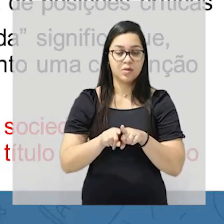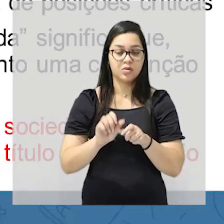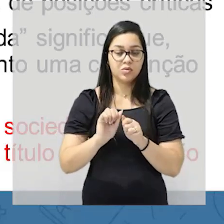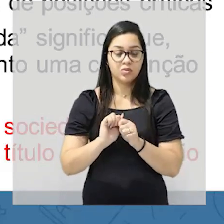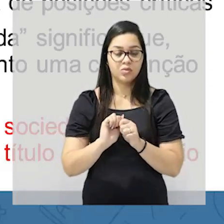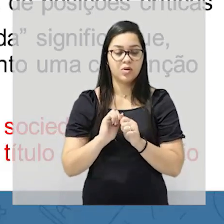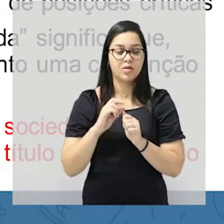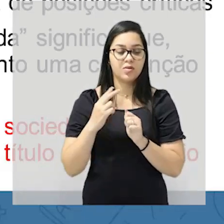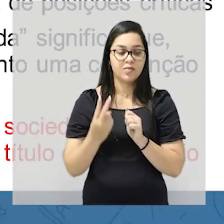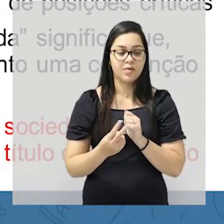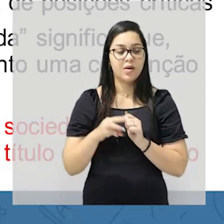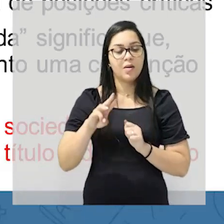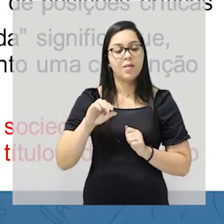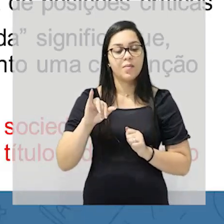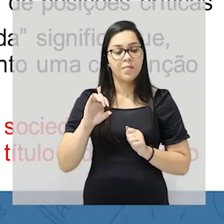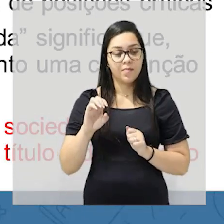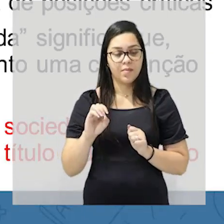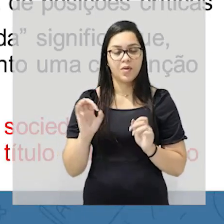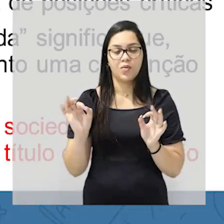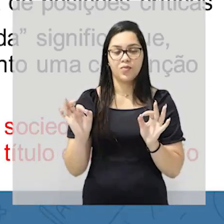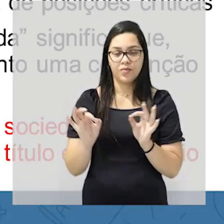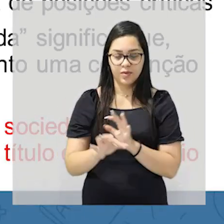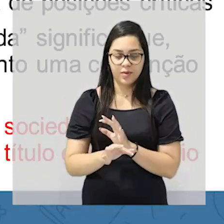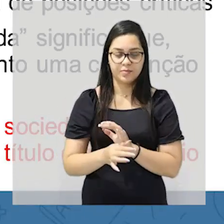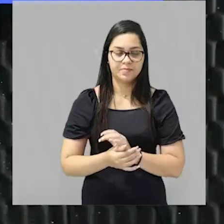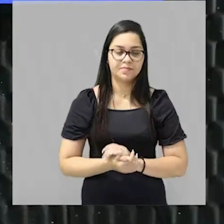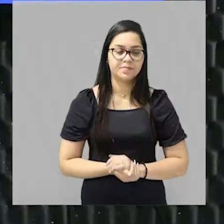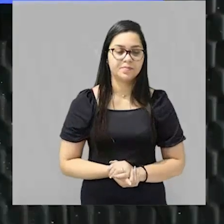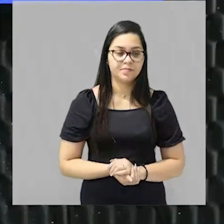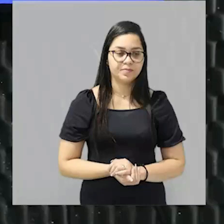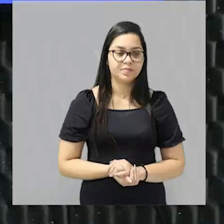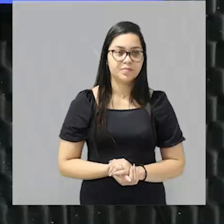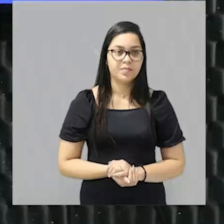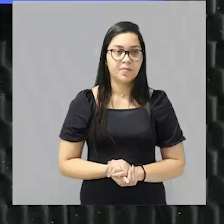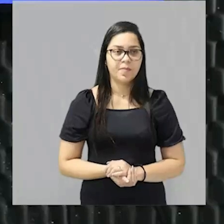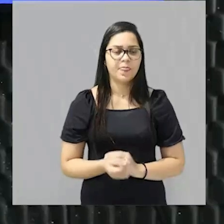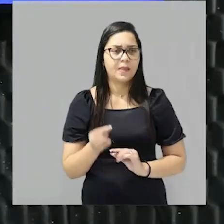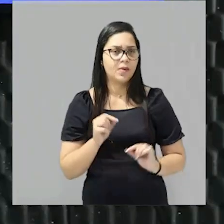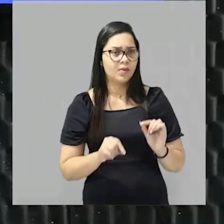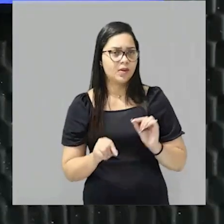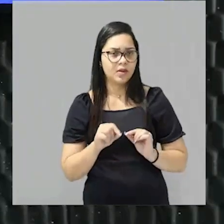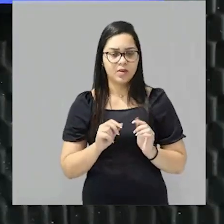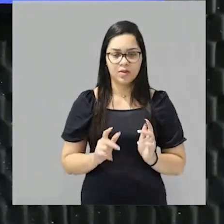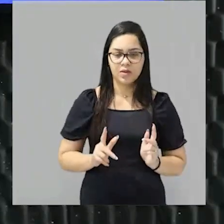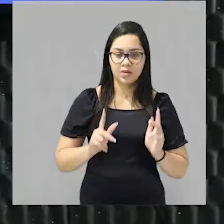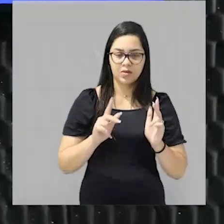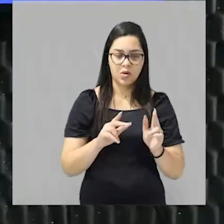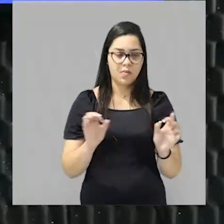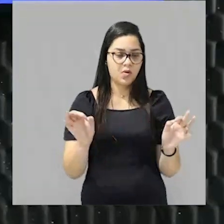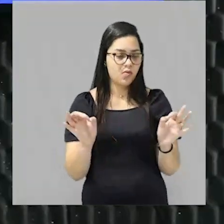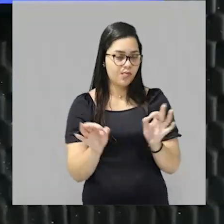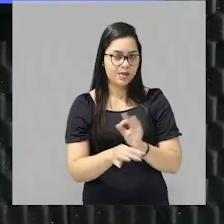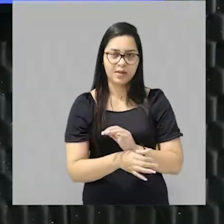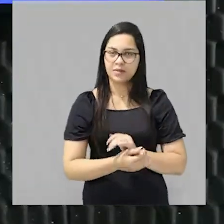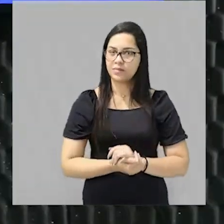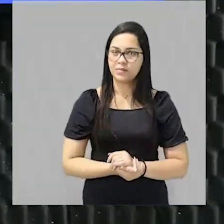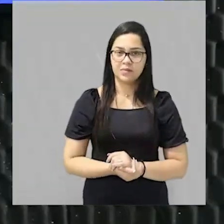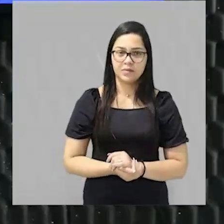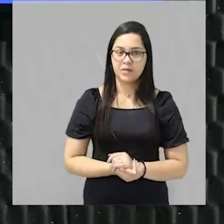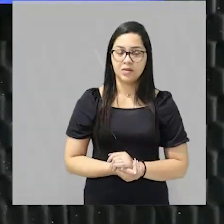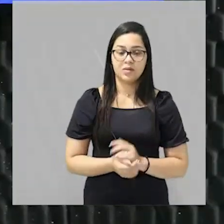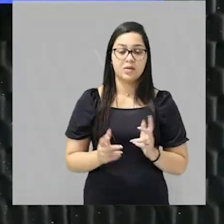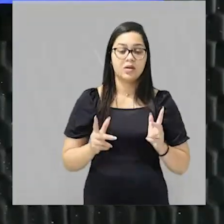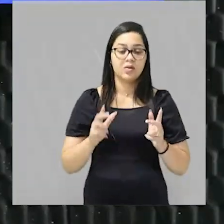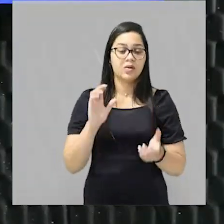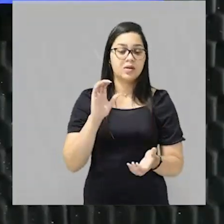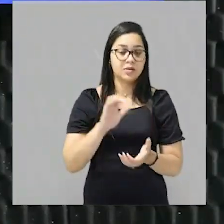mulher. Ou letra E. No título em que o adjetivo médio qualifica o sujeito poético como desinteressante ao sexo oposto e inábil